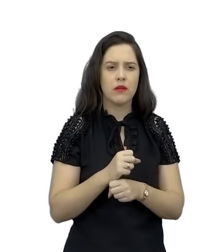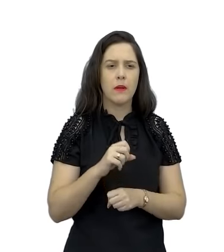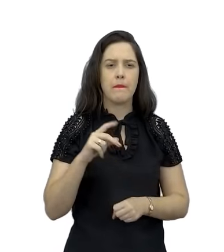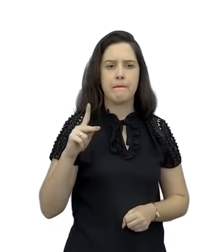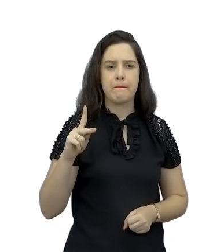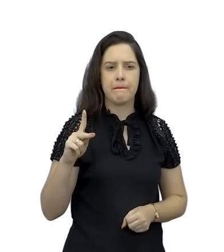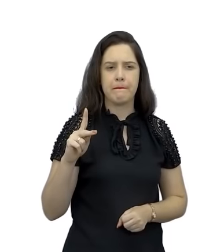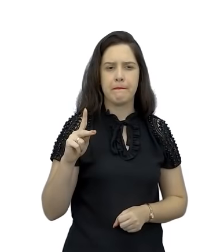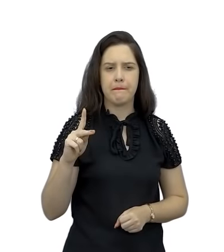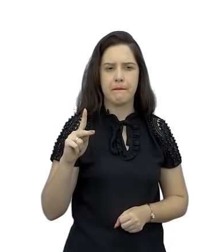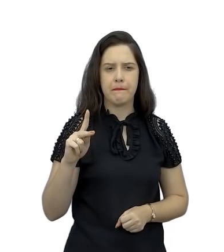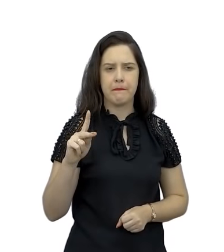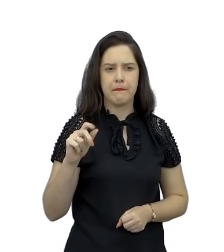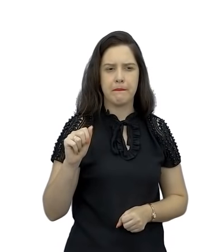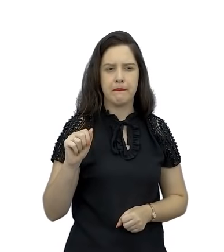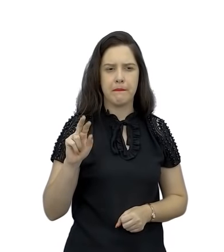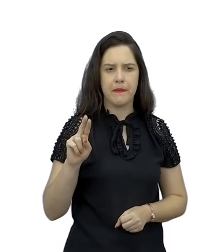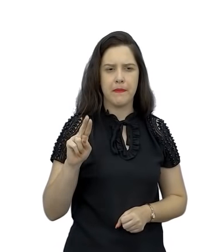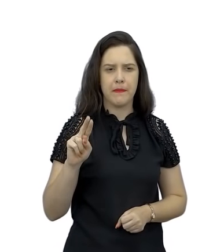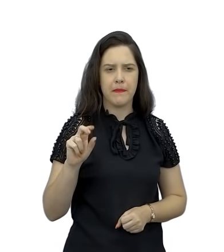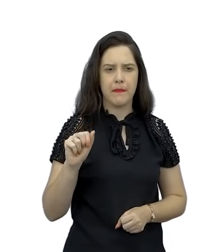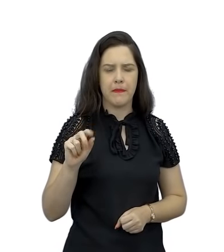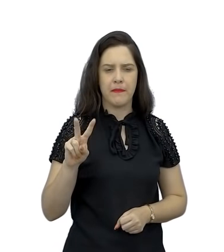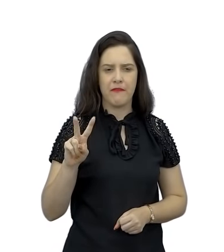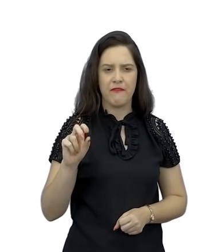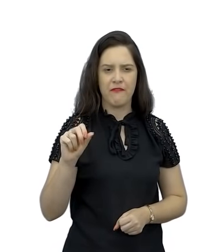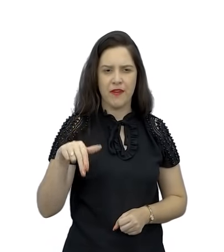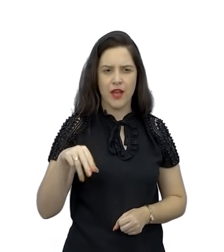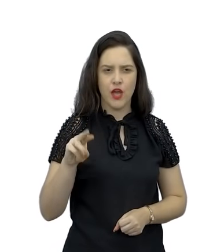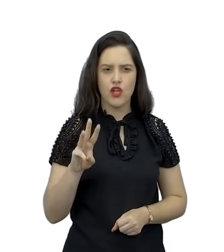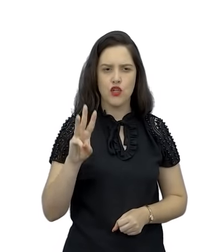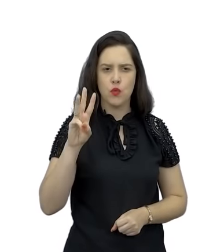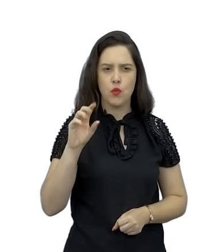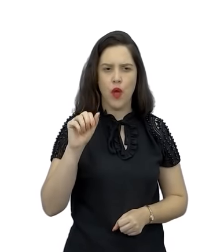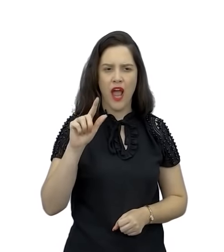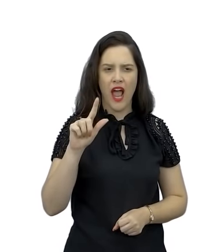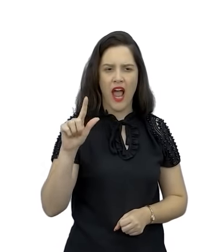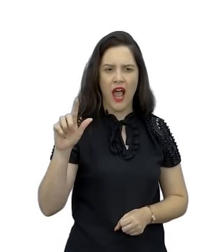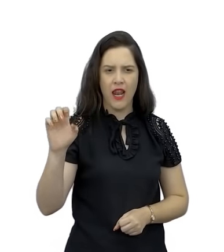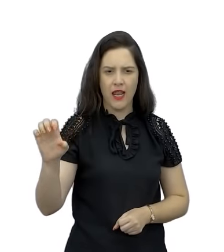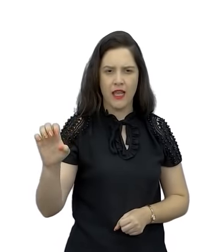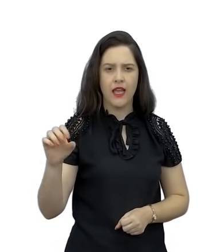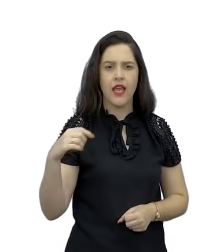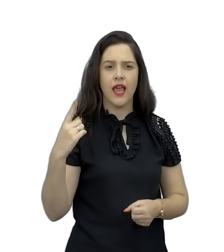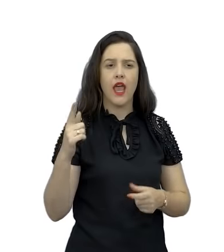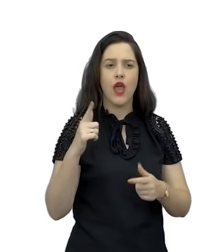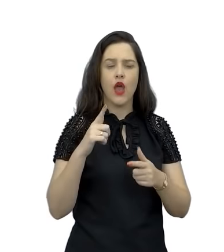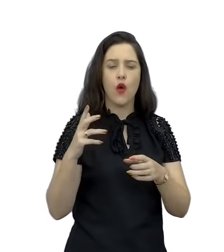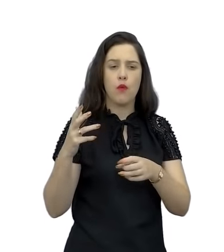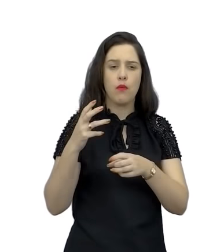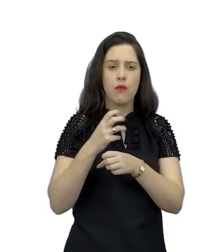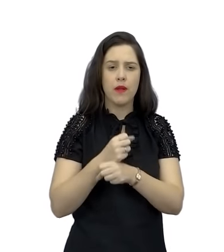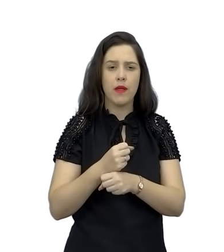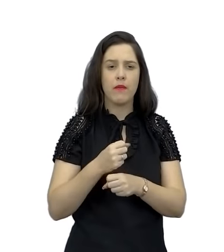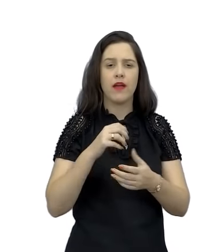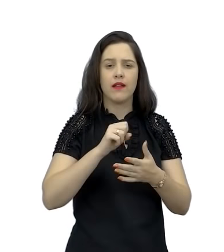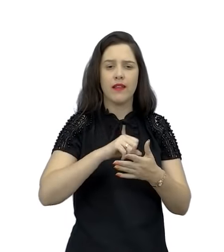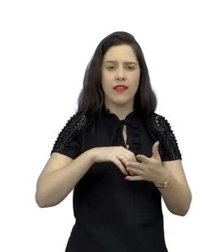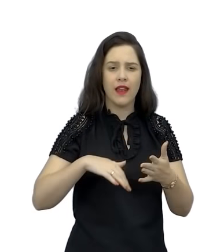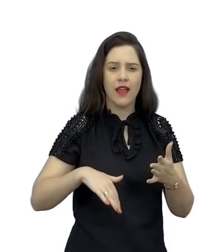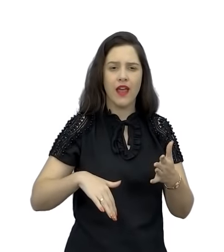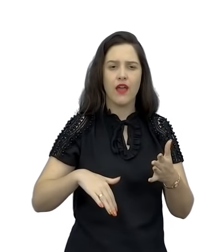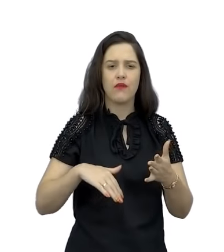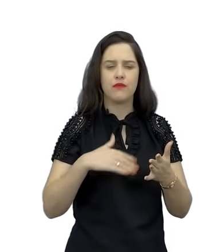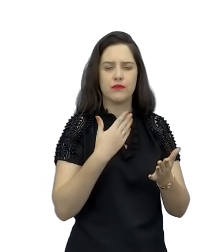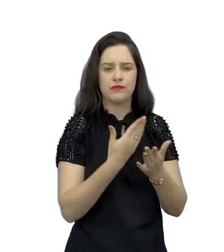problema é qualquer tarefa ou atividade para a qual os estudantes não têm métodos ou